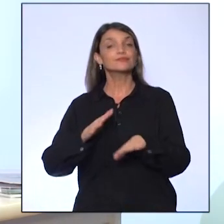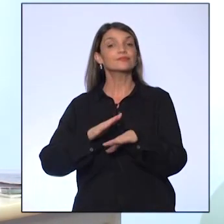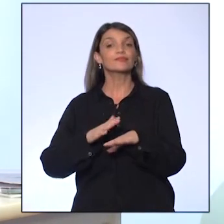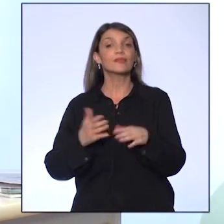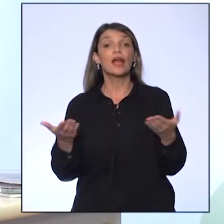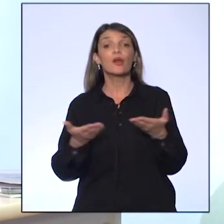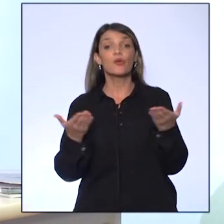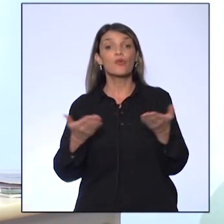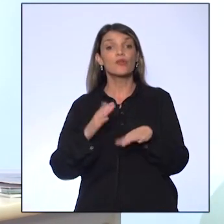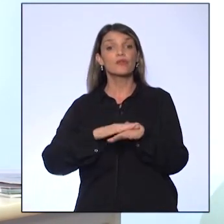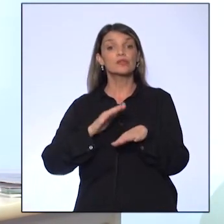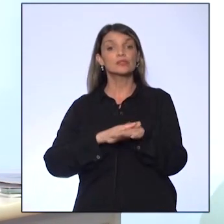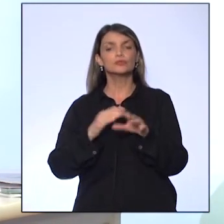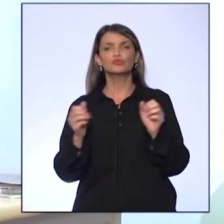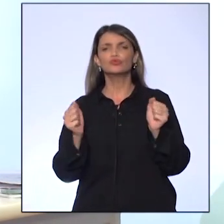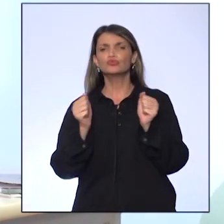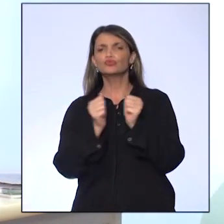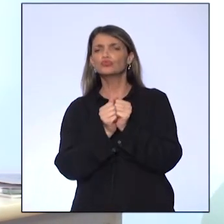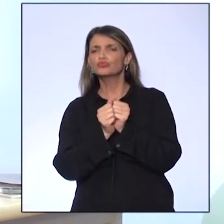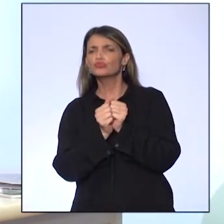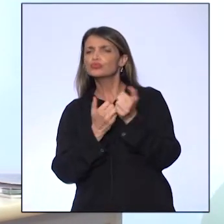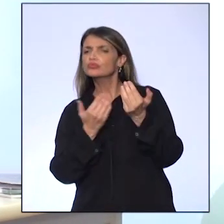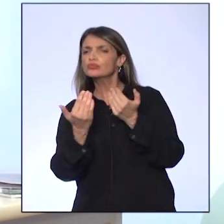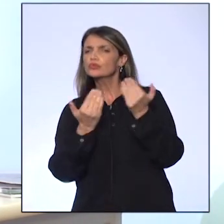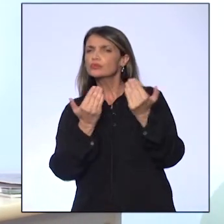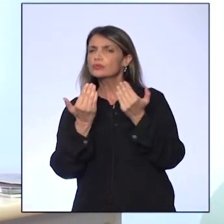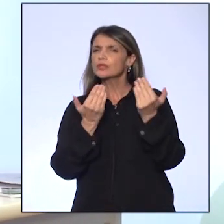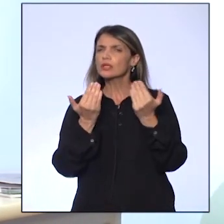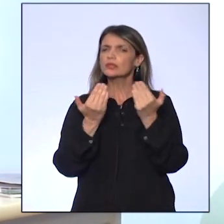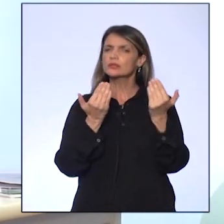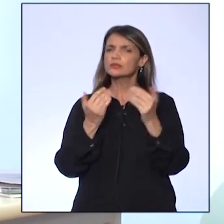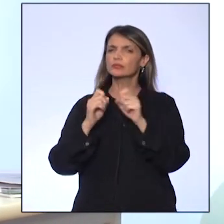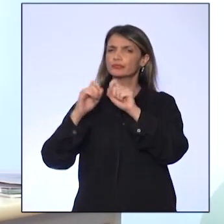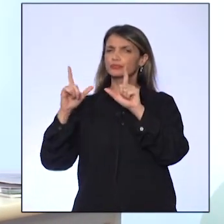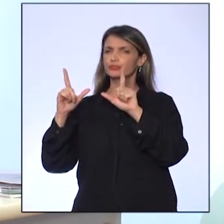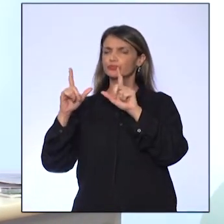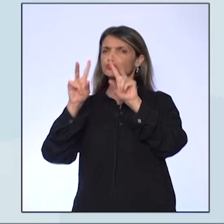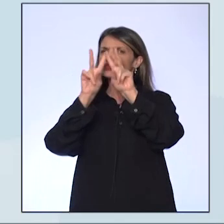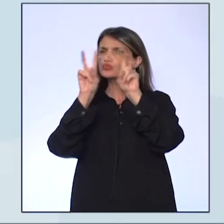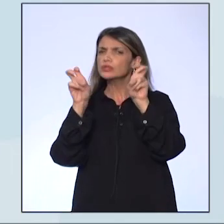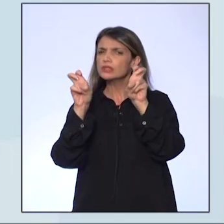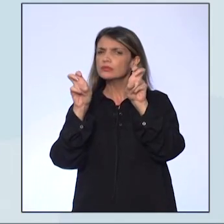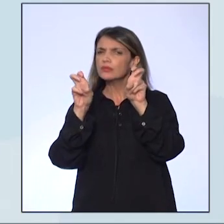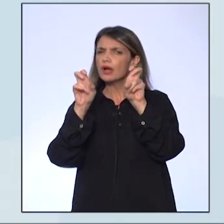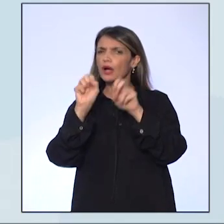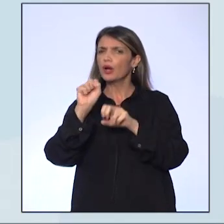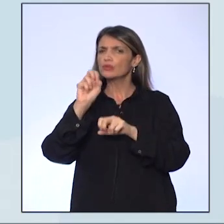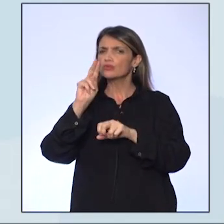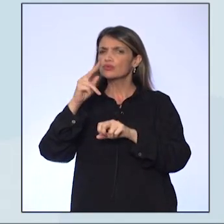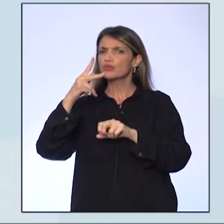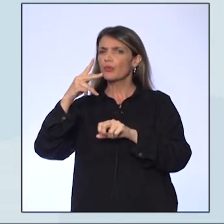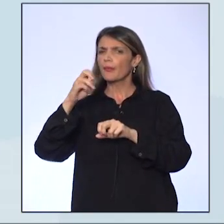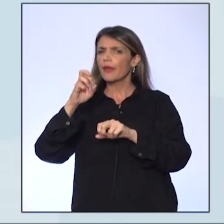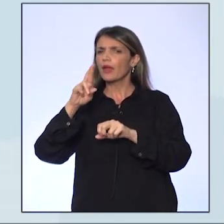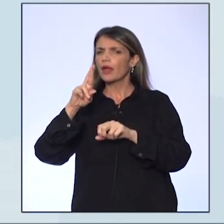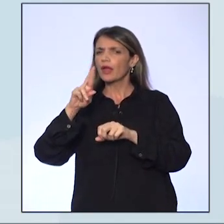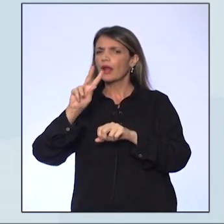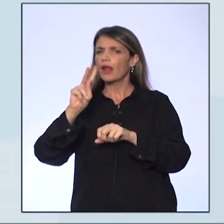Vamos agora fazer juntos a análise dessa imagem. Olha lá o título, Superhero Comic